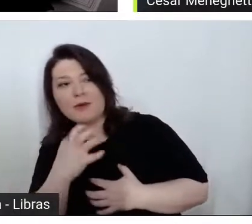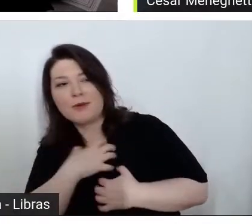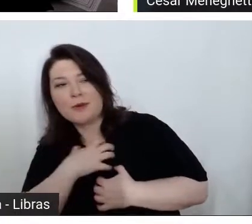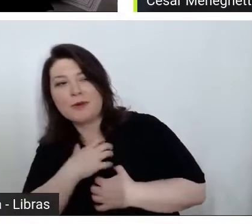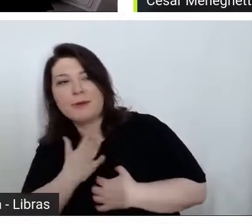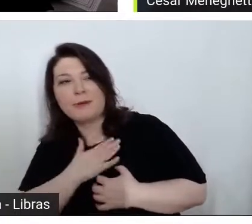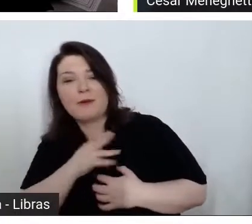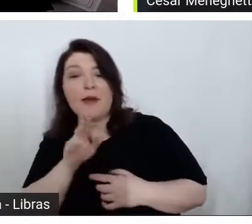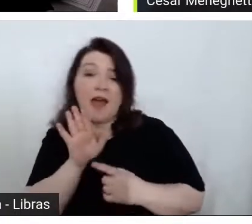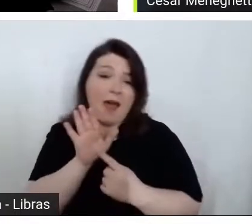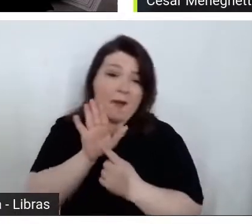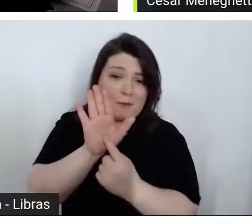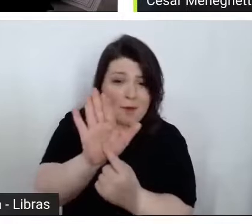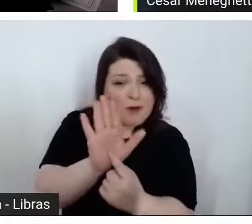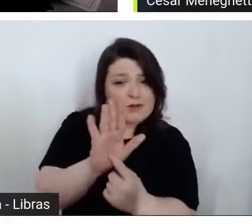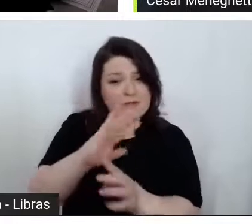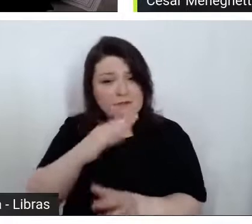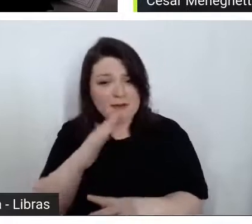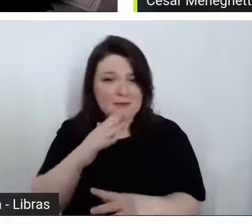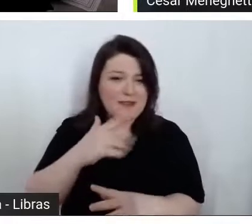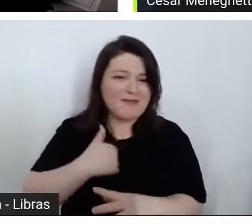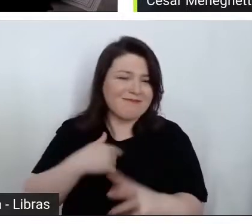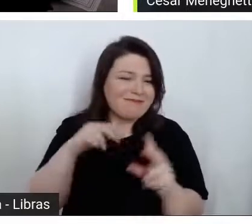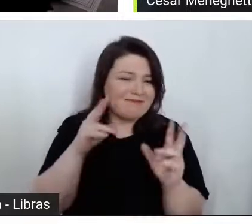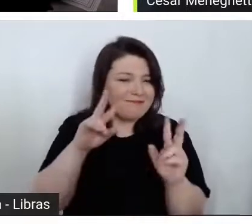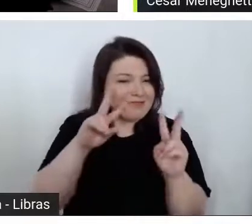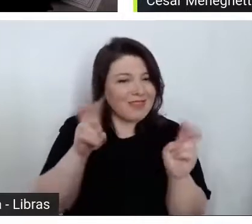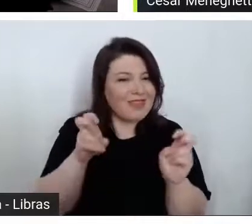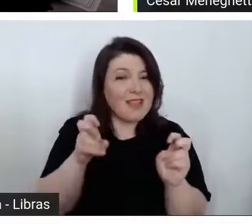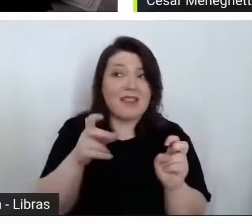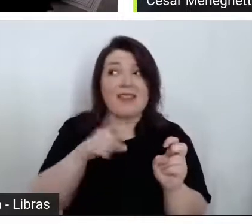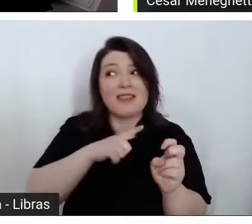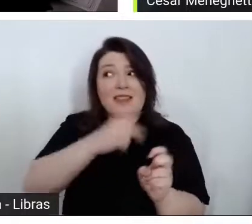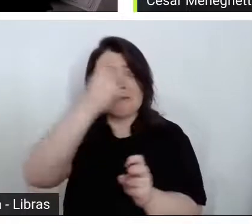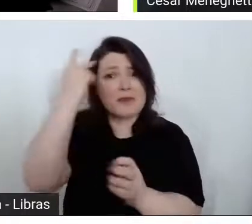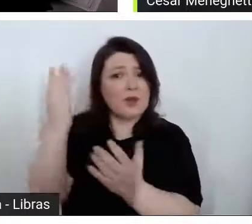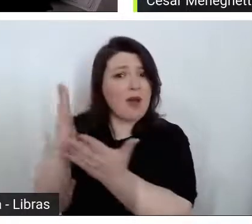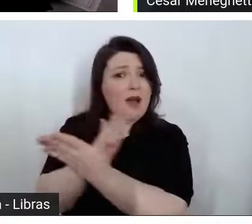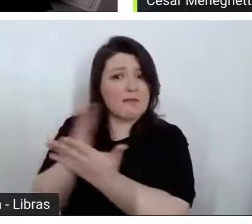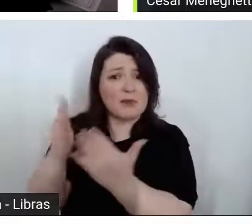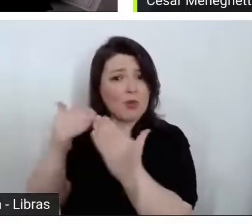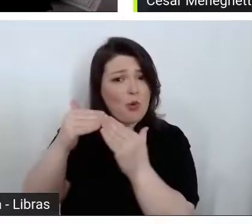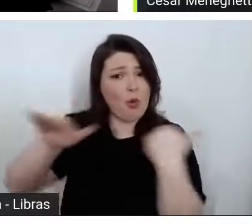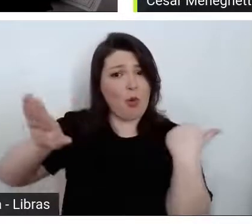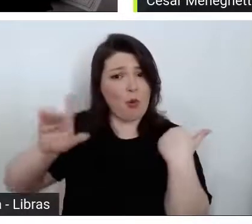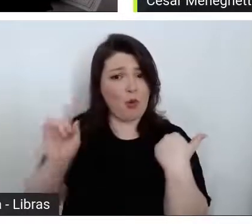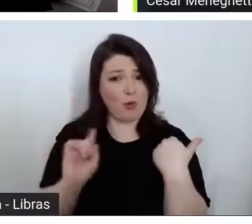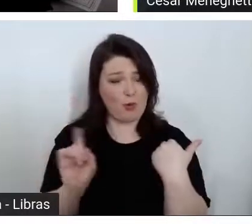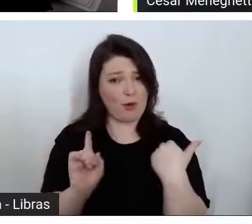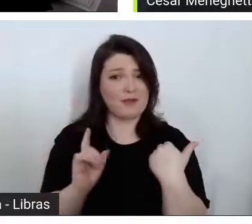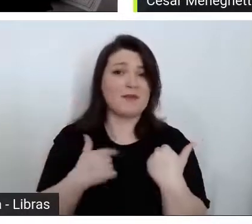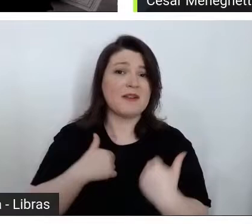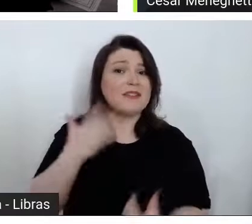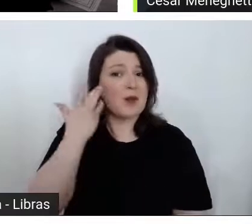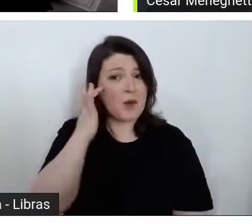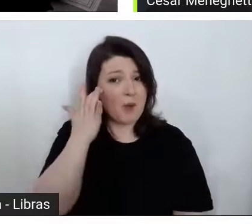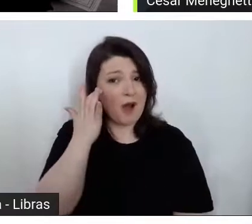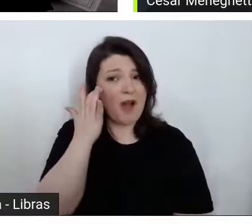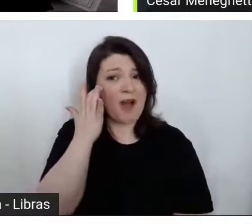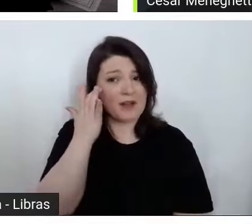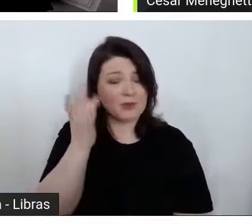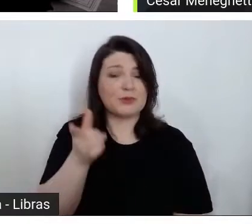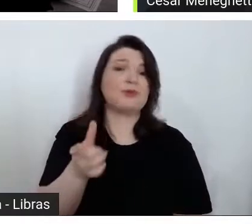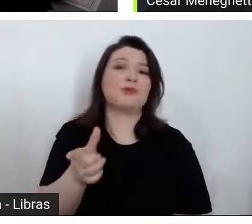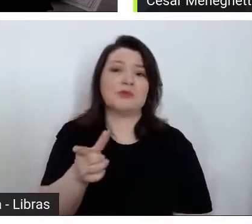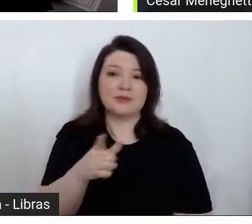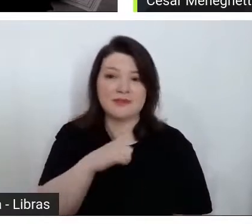mostra. Se bem que muitas pessoas não concordam com isso, mas eu acho que existe assim,